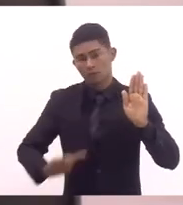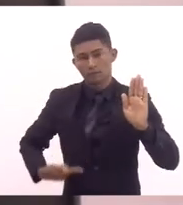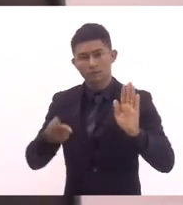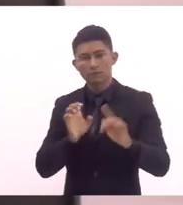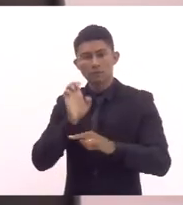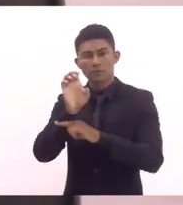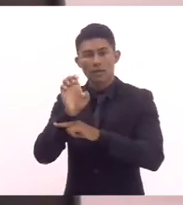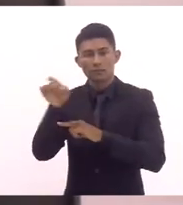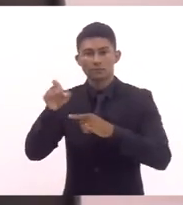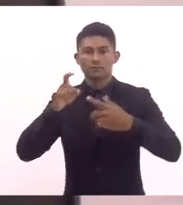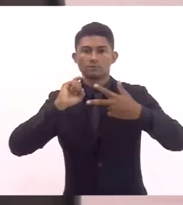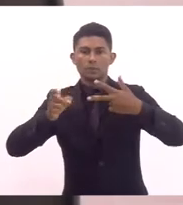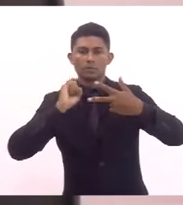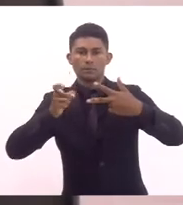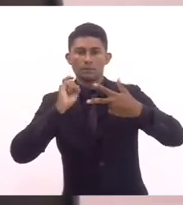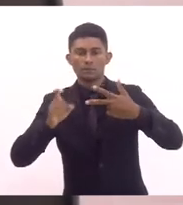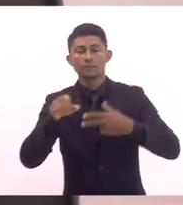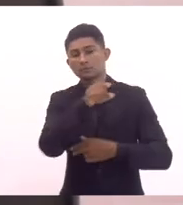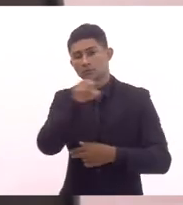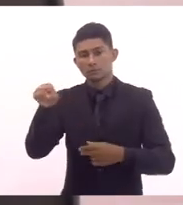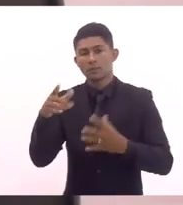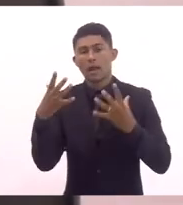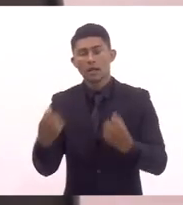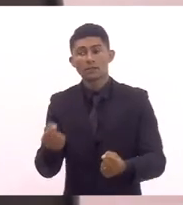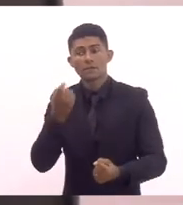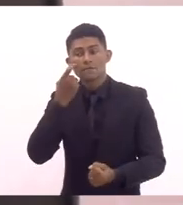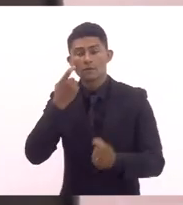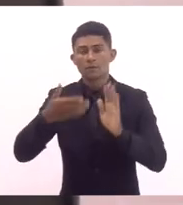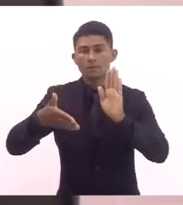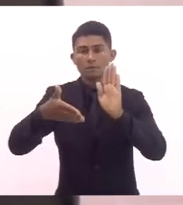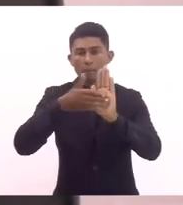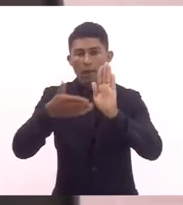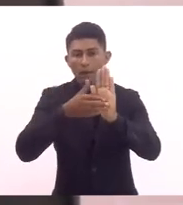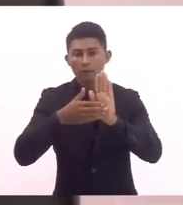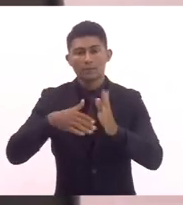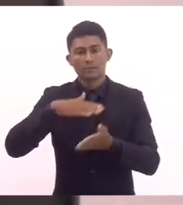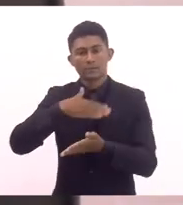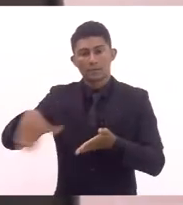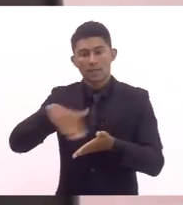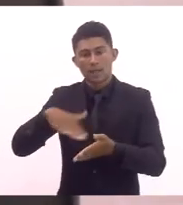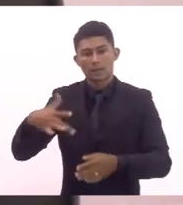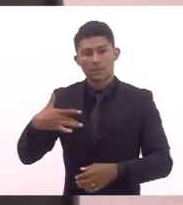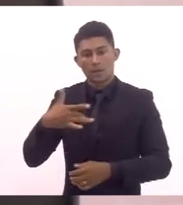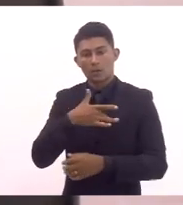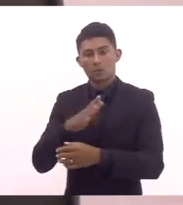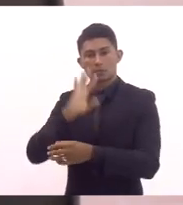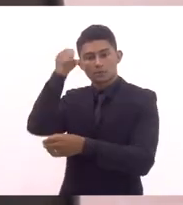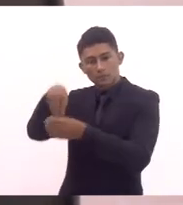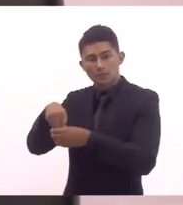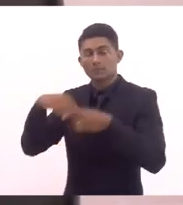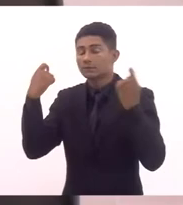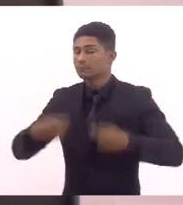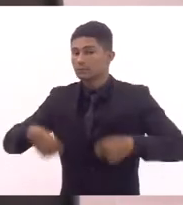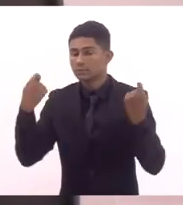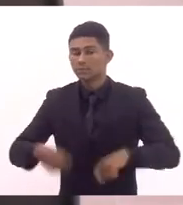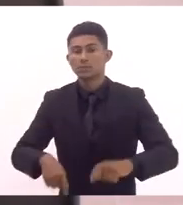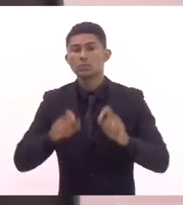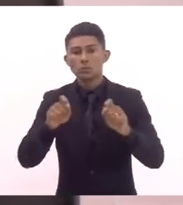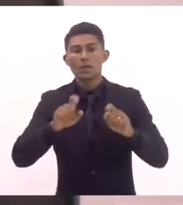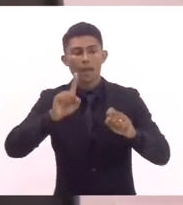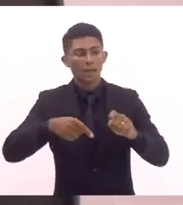Poder Executivo que coloque na pauta da Secretaria de Saúde a implantação